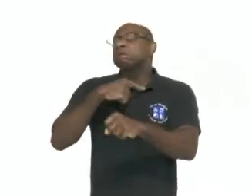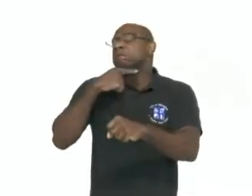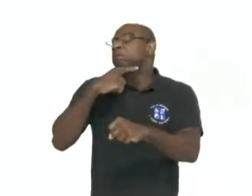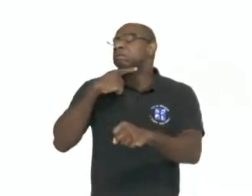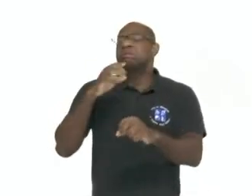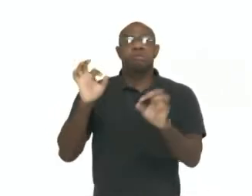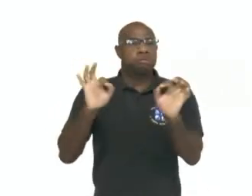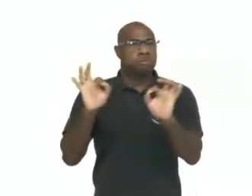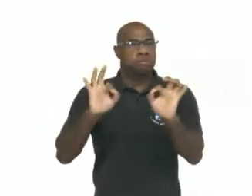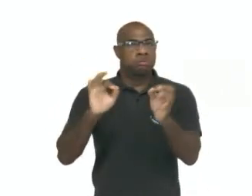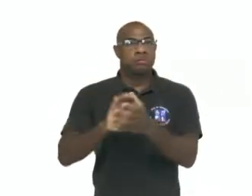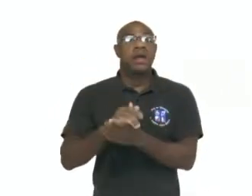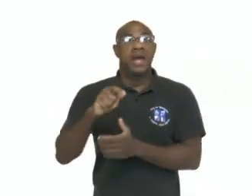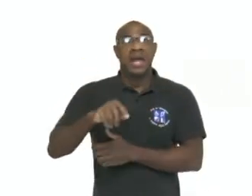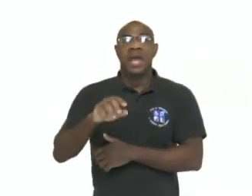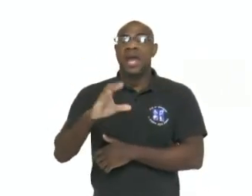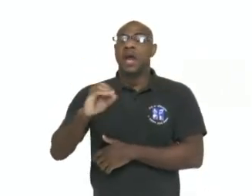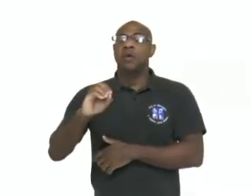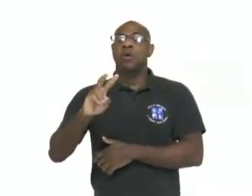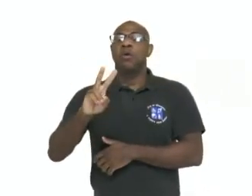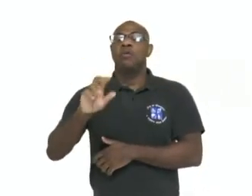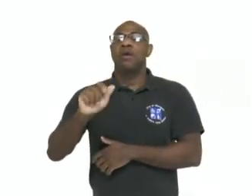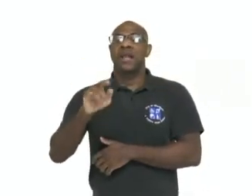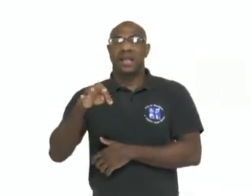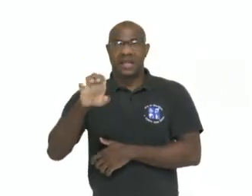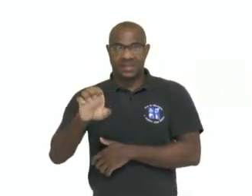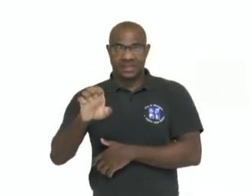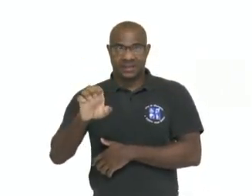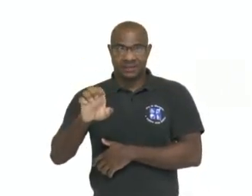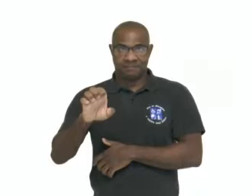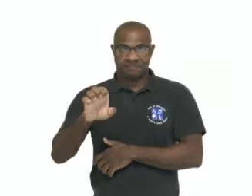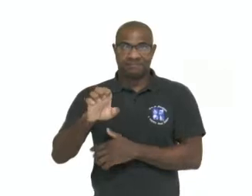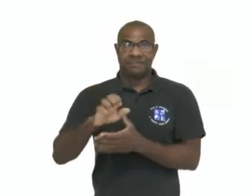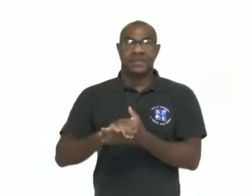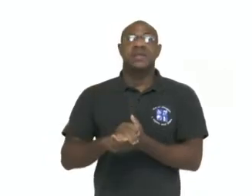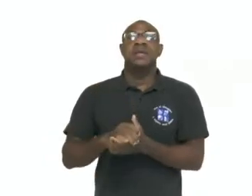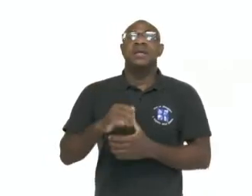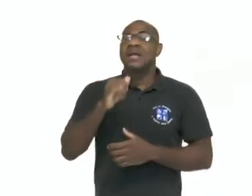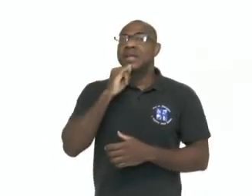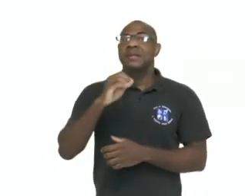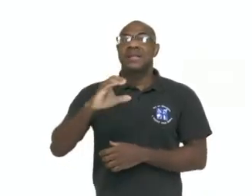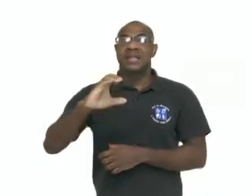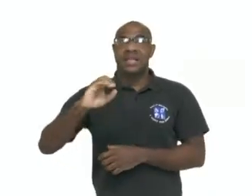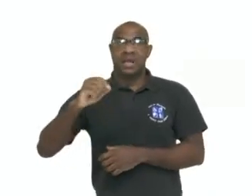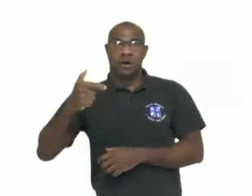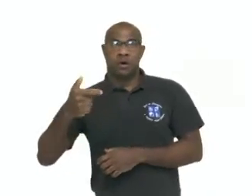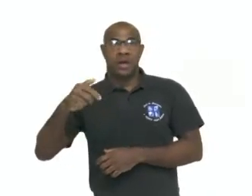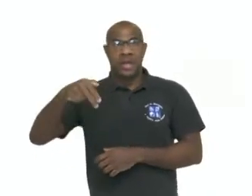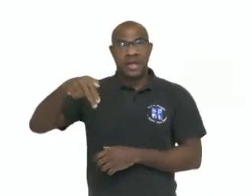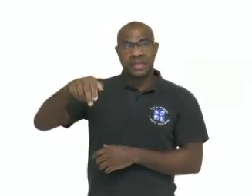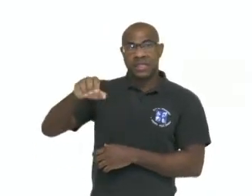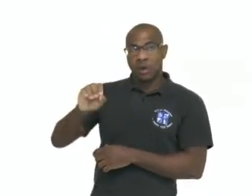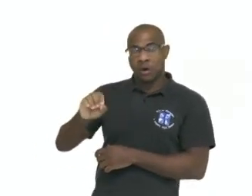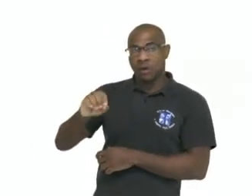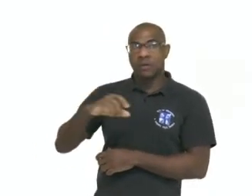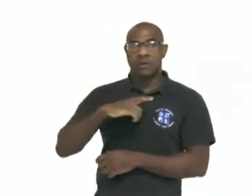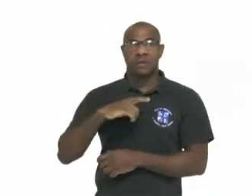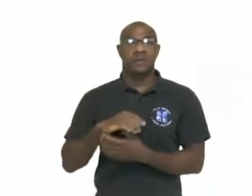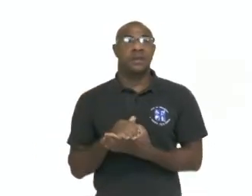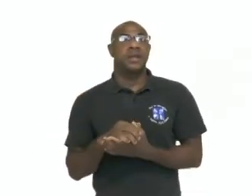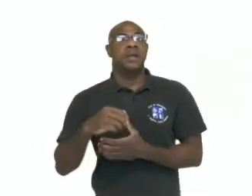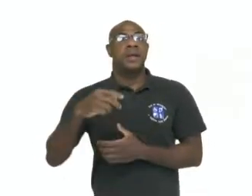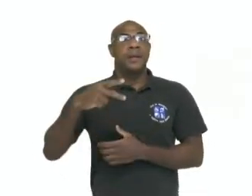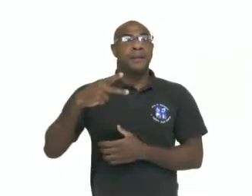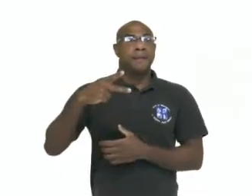São óxidos covalentes, ou seja, formados por ametais, como por exemplo o CO e o NO. E os